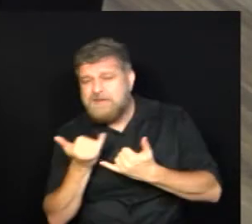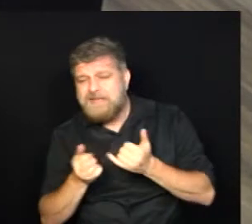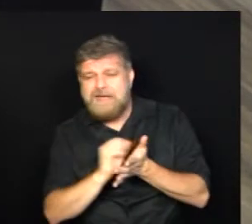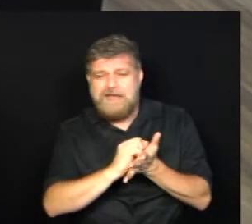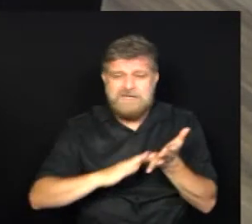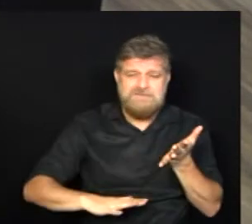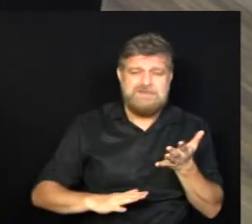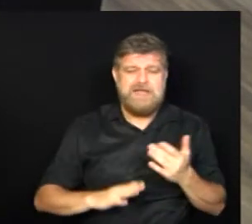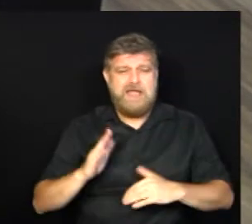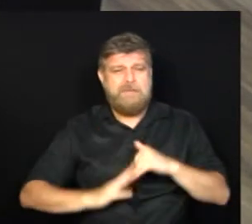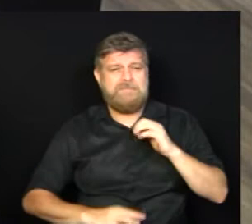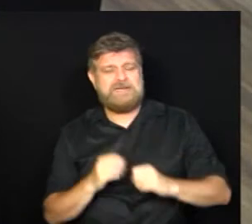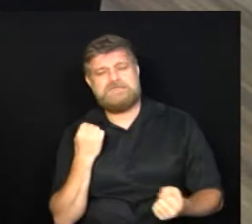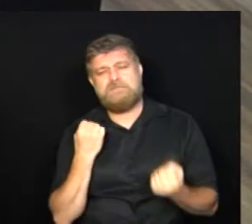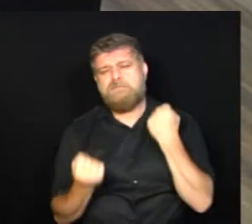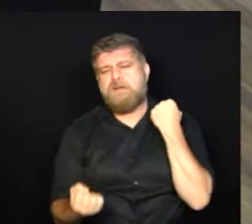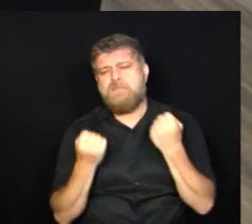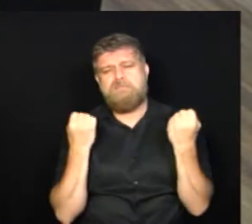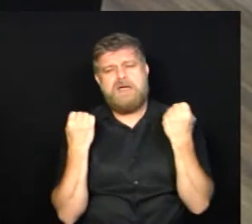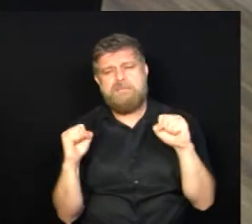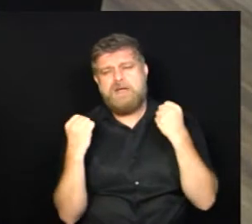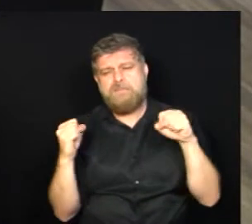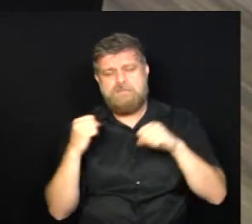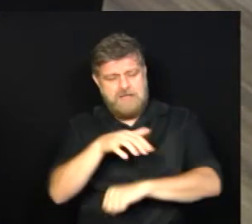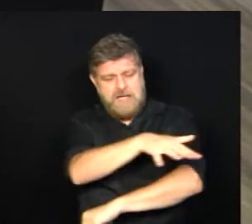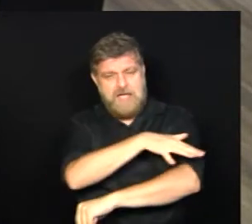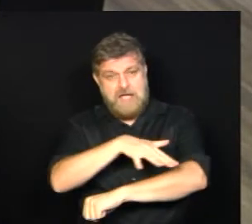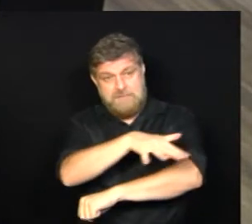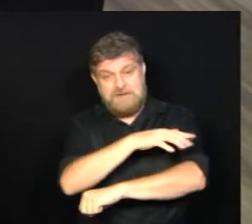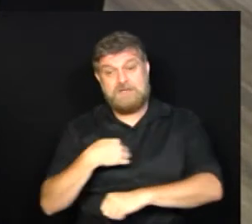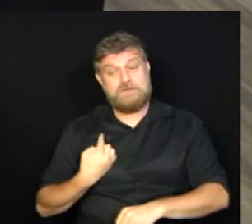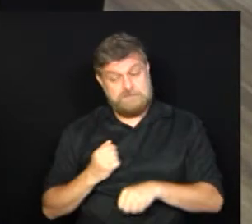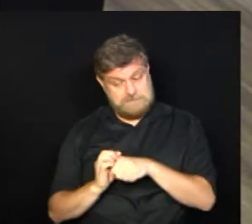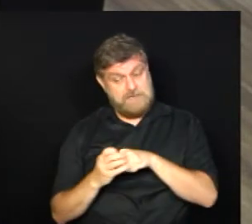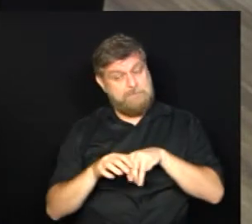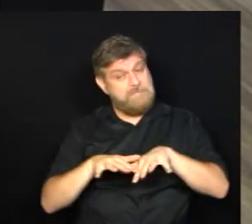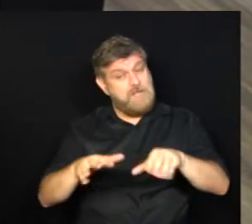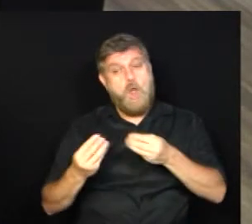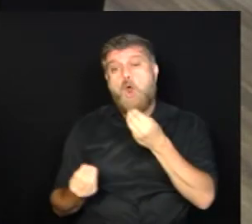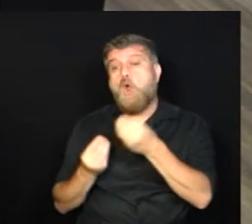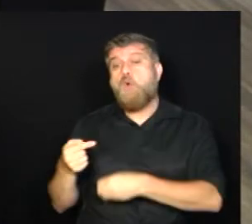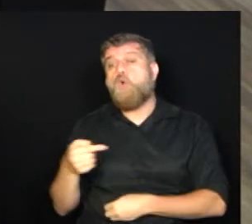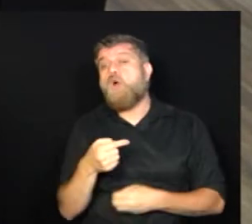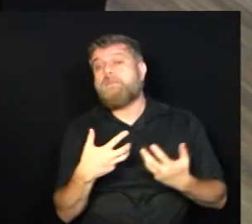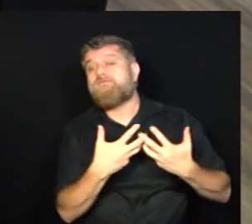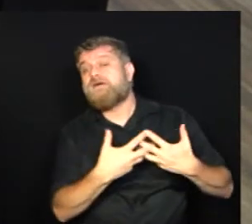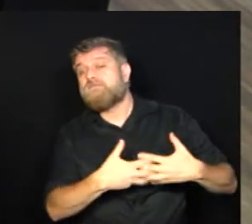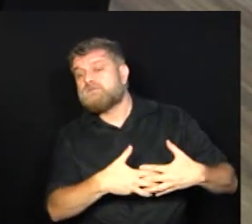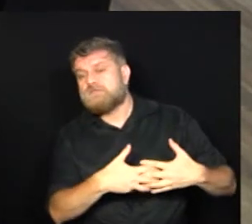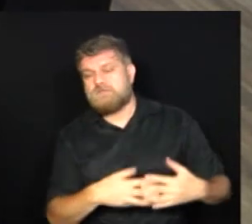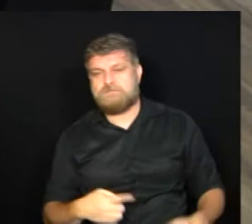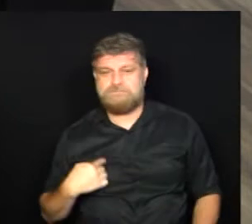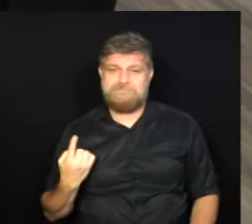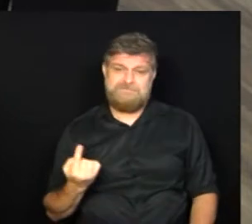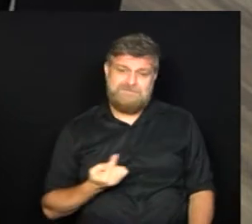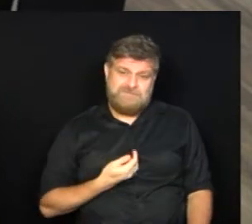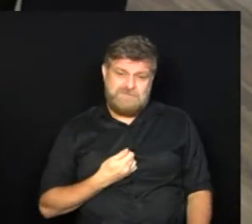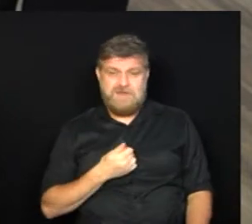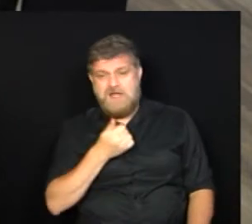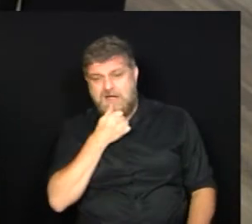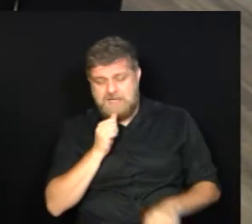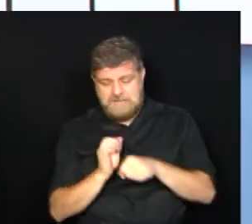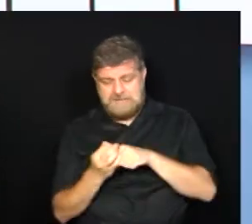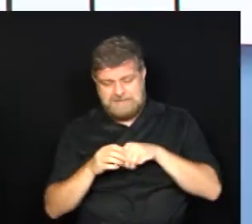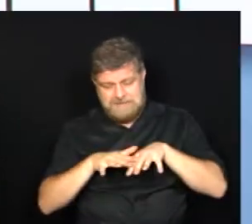atividade física nas praças esportivas, só que nós já estamos em pandemia. Como é que vai funcionar? Como nós estamos em pandemia,